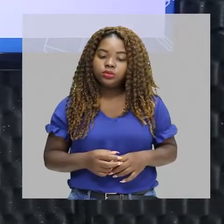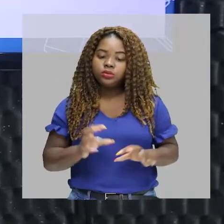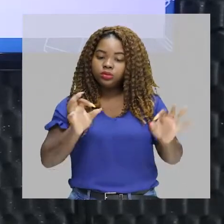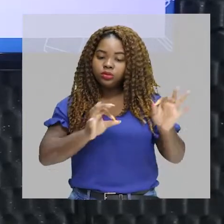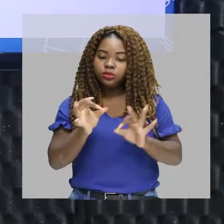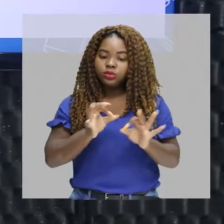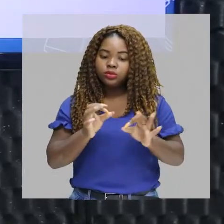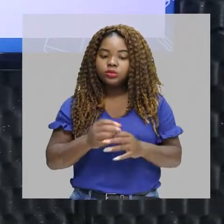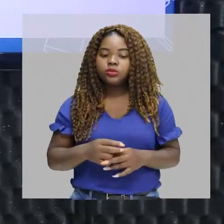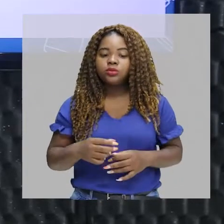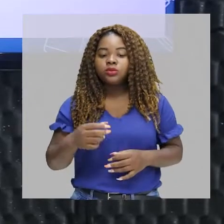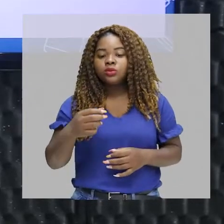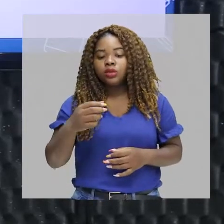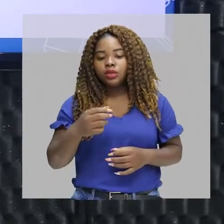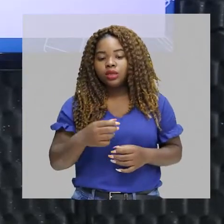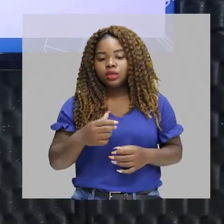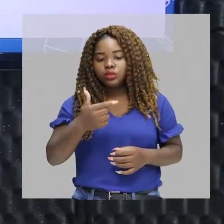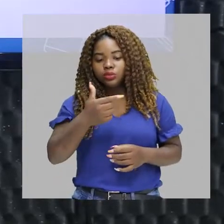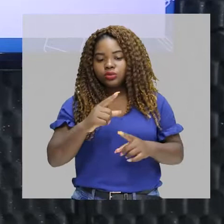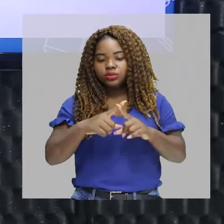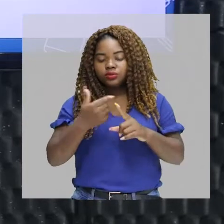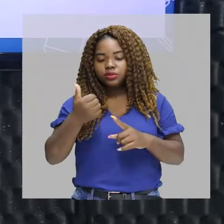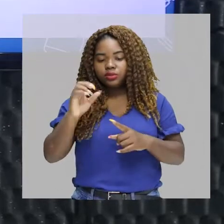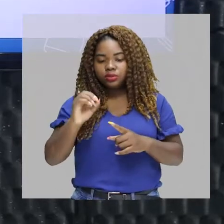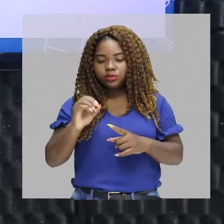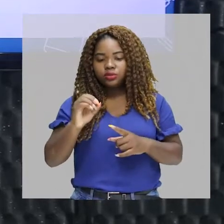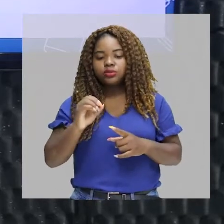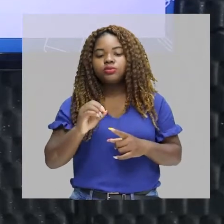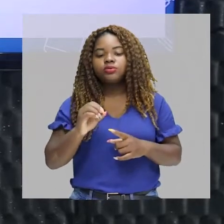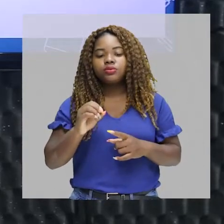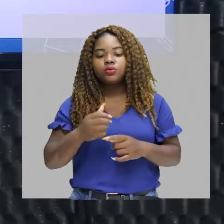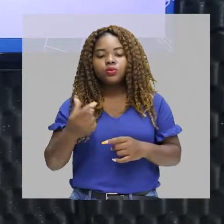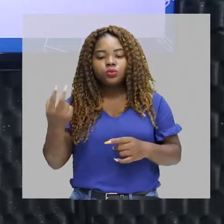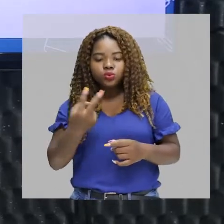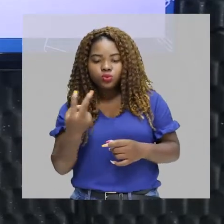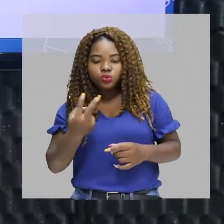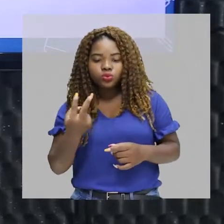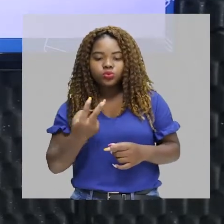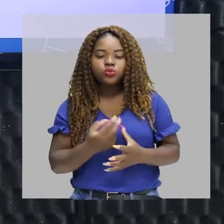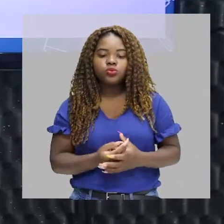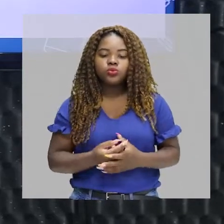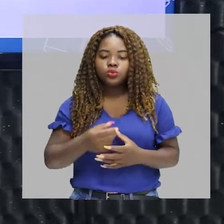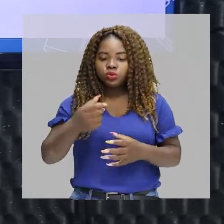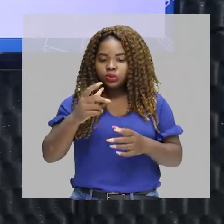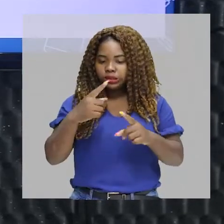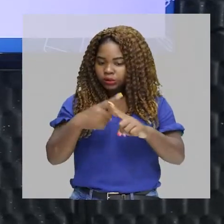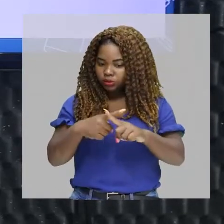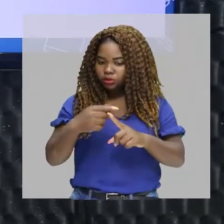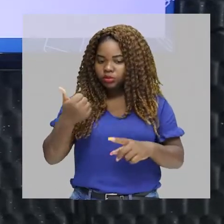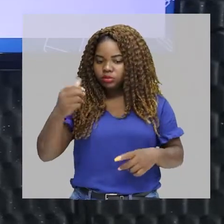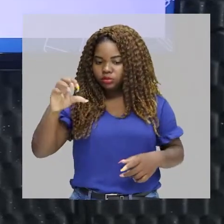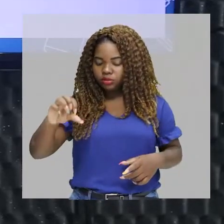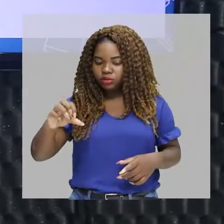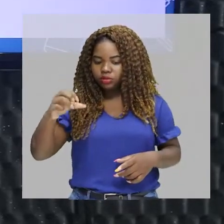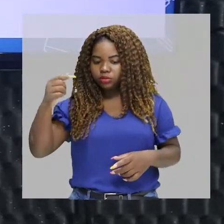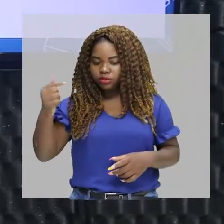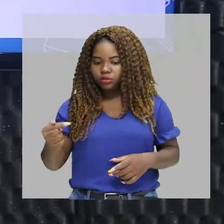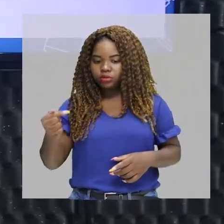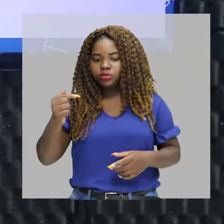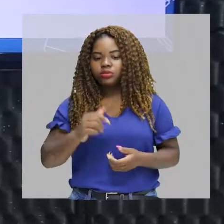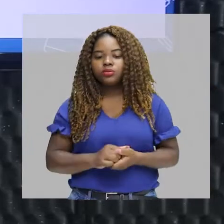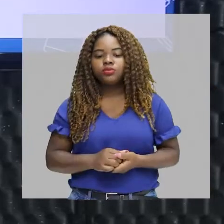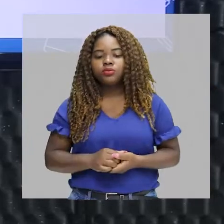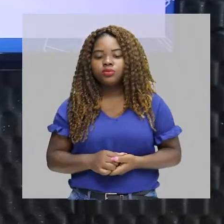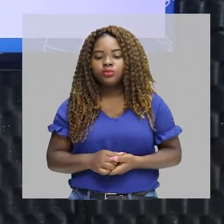por 197 e dividimos por 6. Ok? É importante você em casa, né, refazer